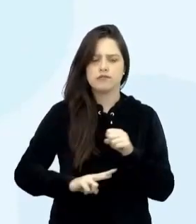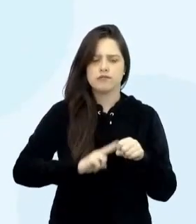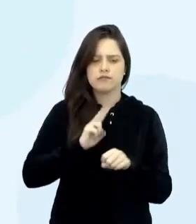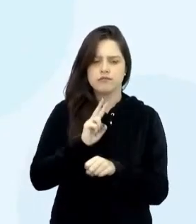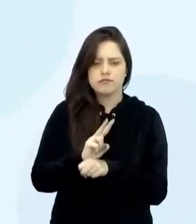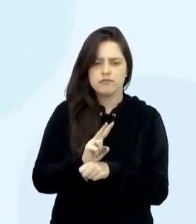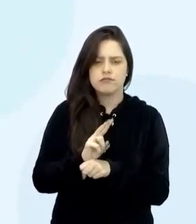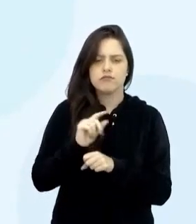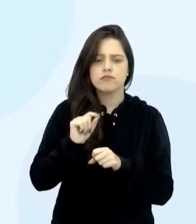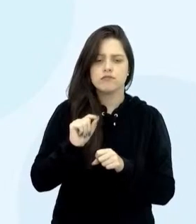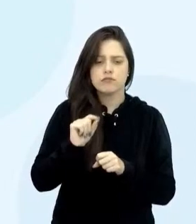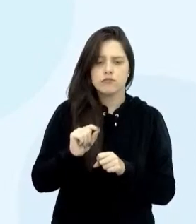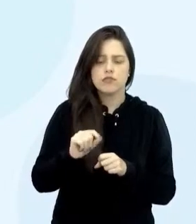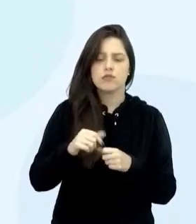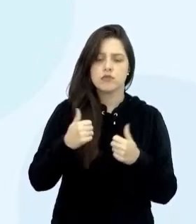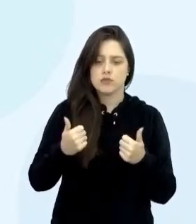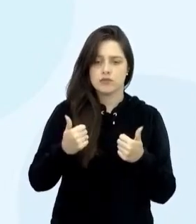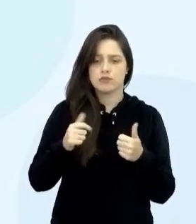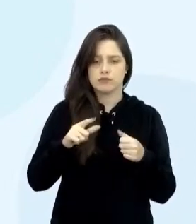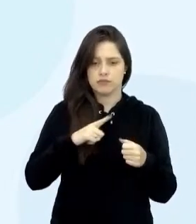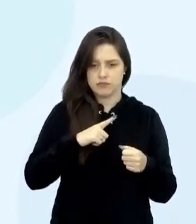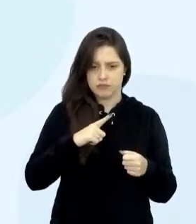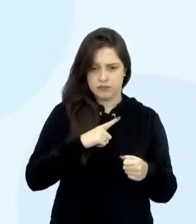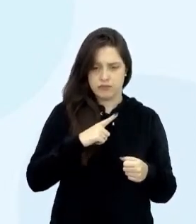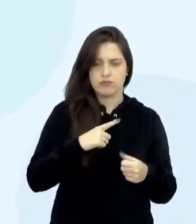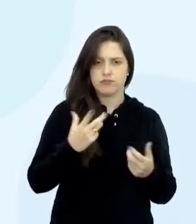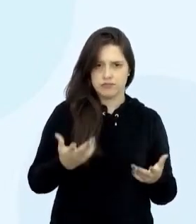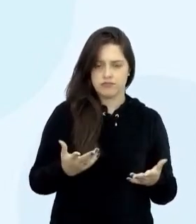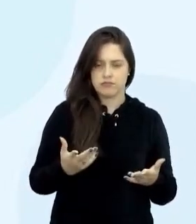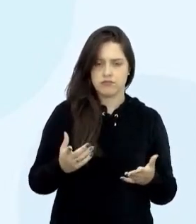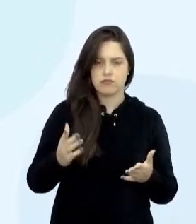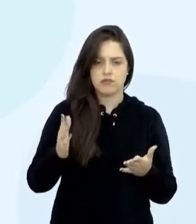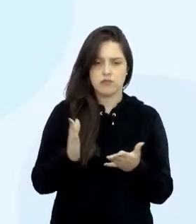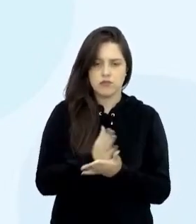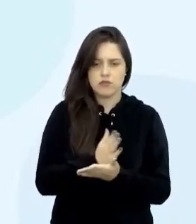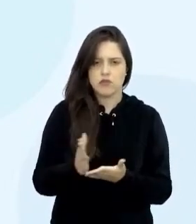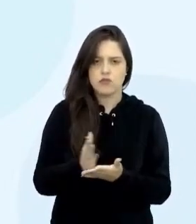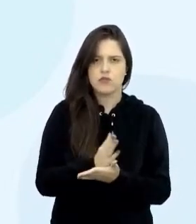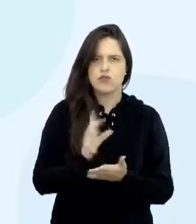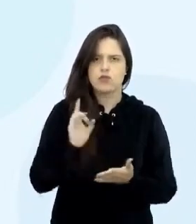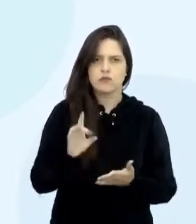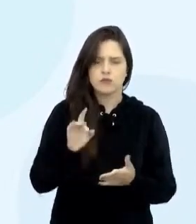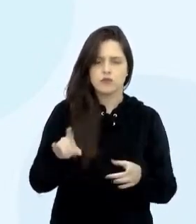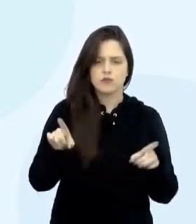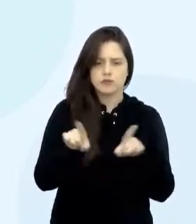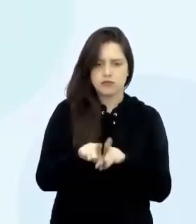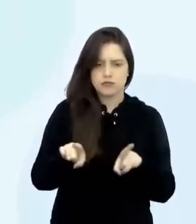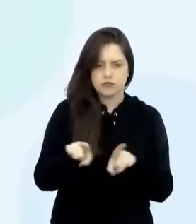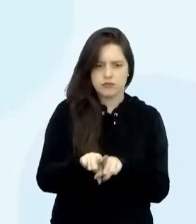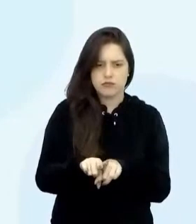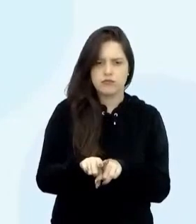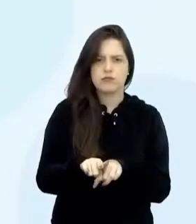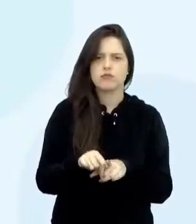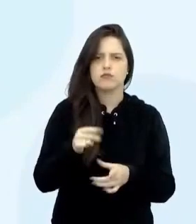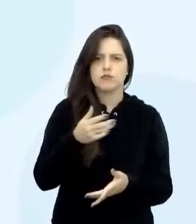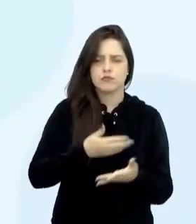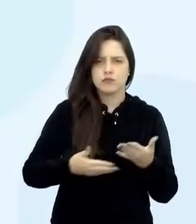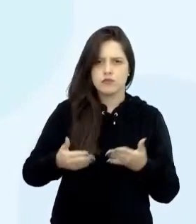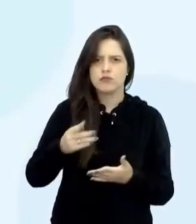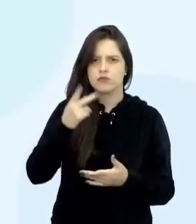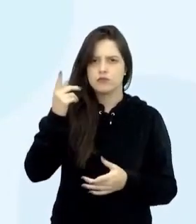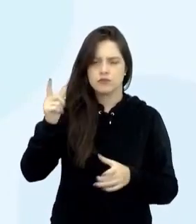eu utilizo um bem que eu tenho disponível para mim, mas não é só eu utilizar, eu também garantir que as gerações